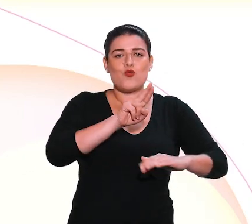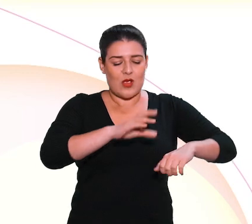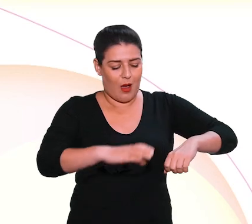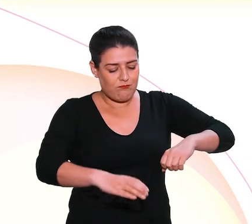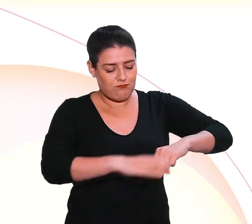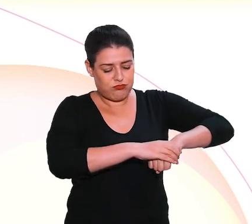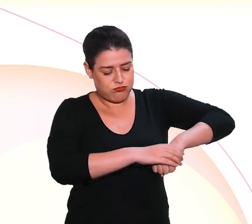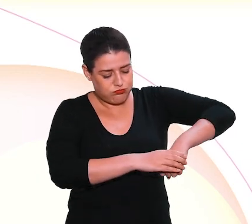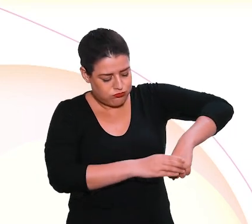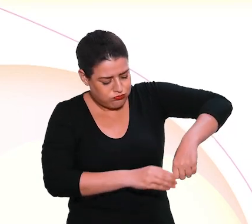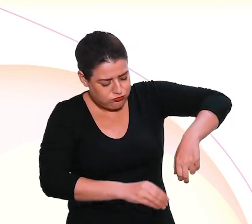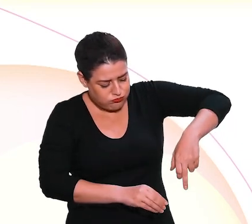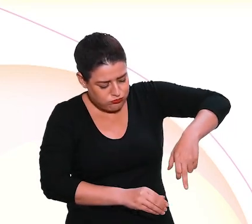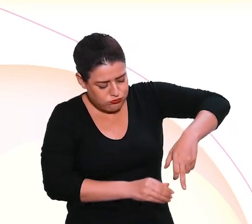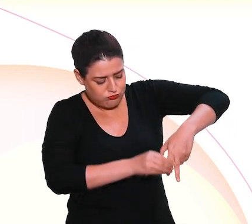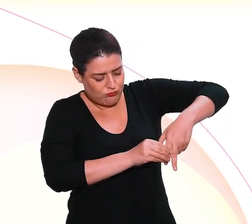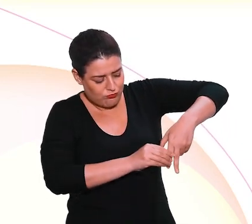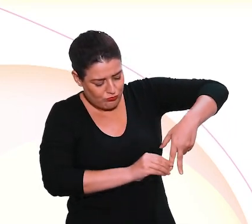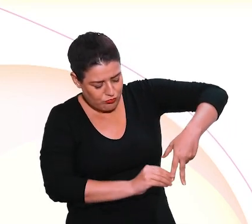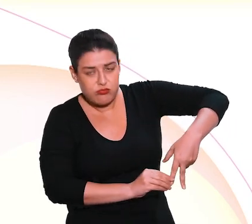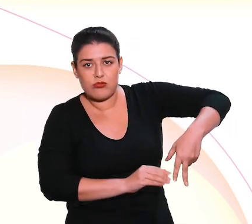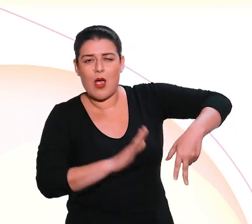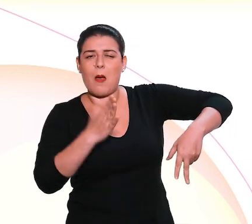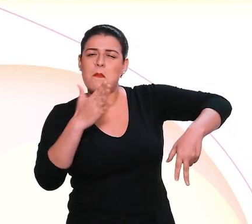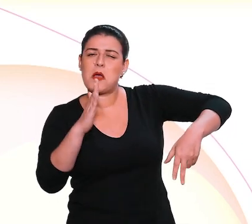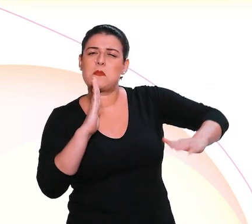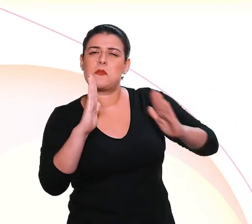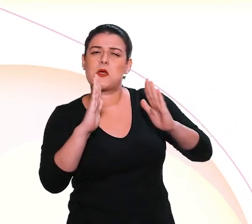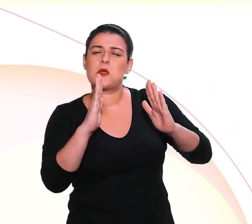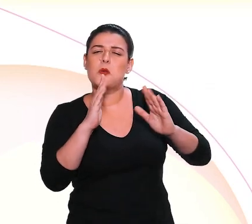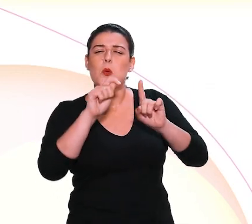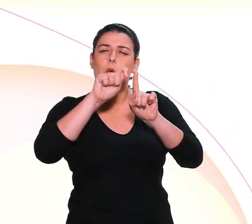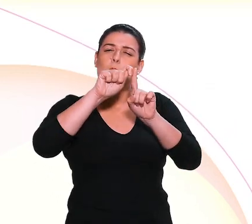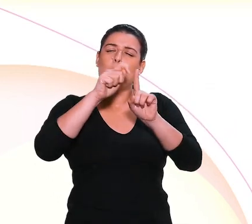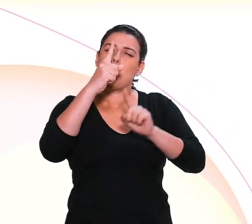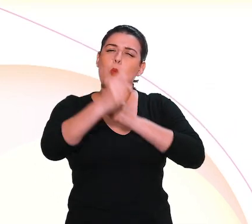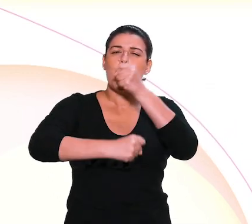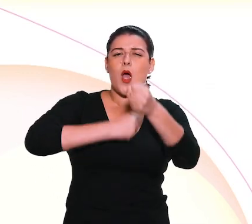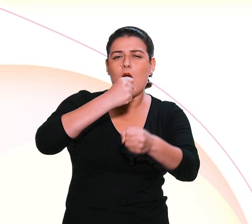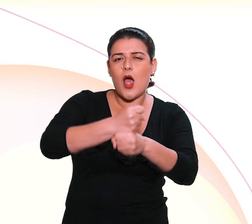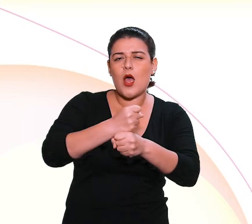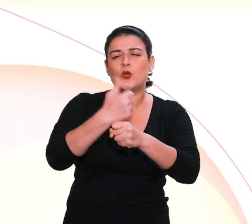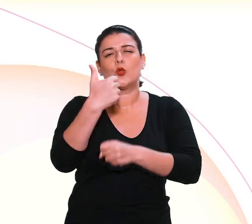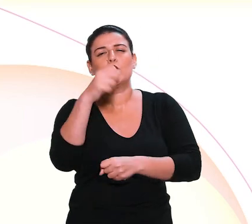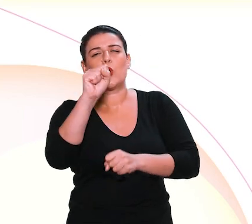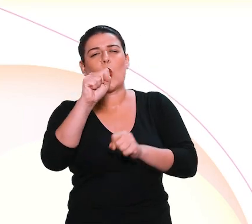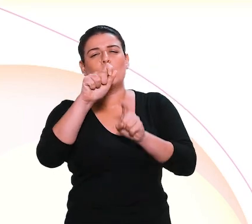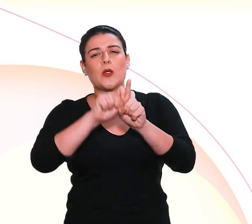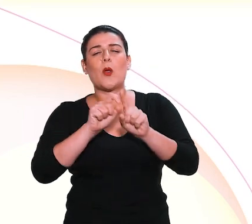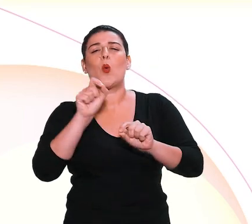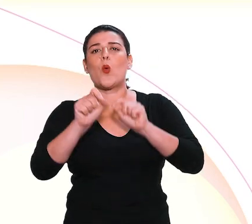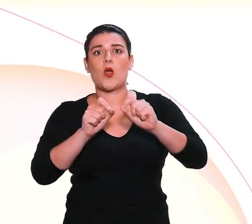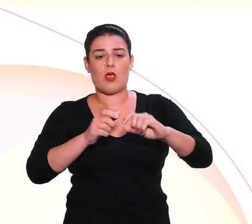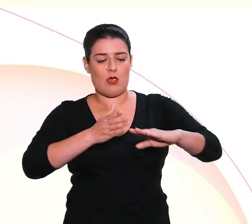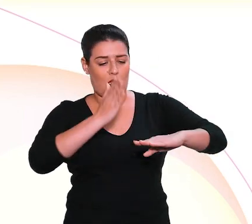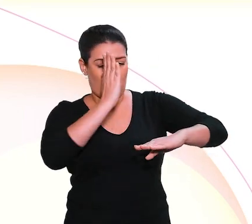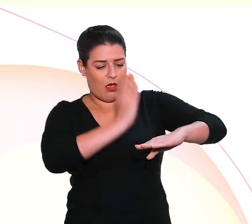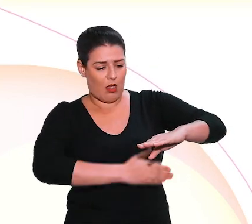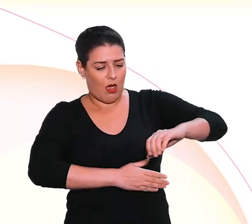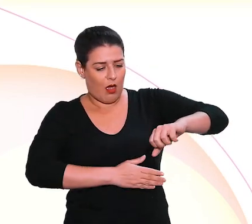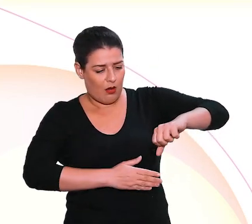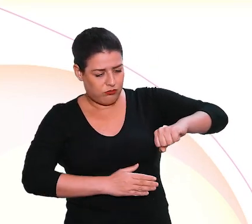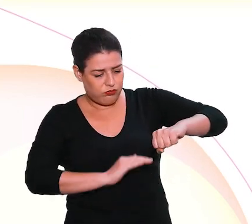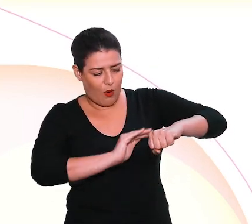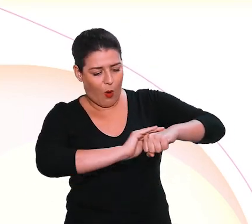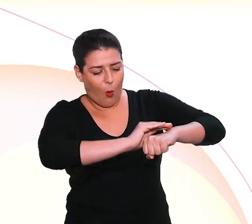E ela pode demorar ali de 12 a 18 meses, que é o tempo em que o coto de amputação vai demorar para se maturar, ou seja, para